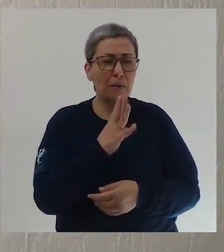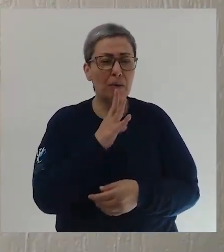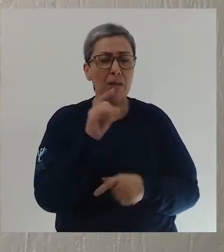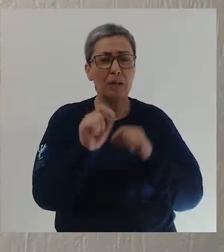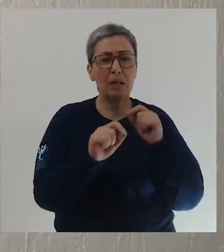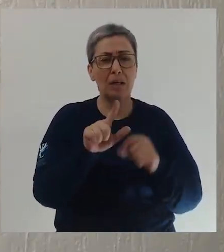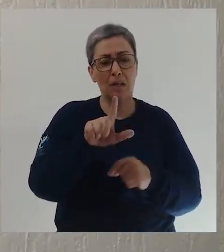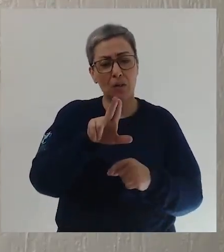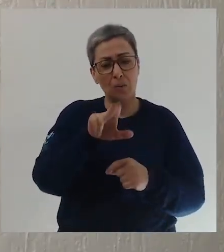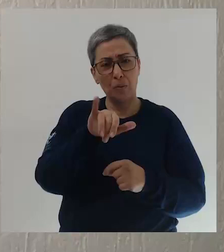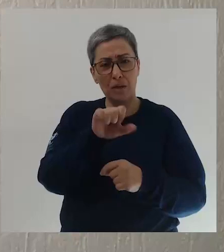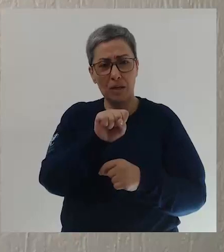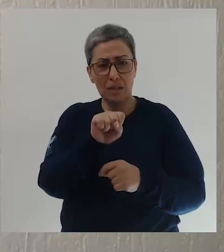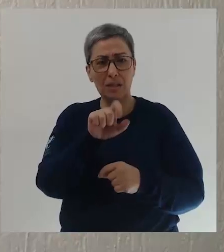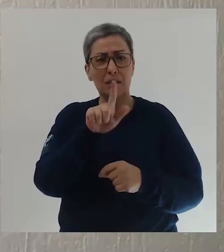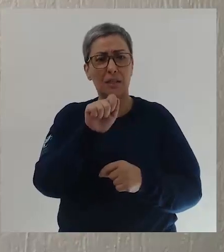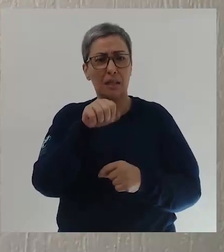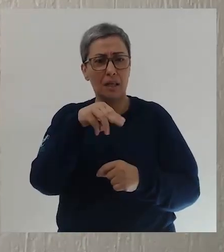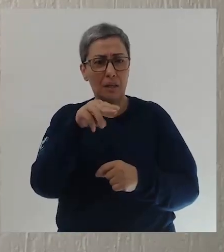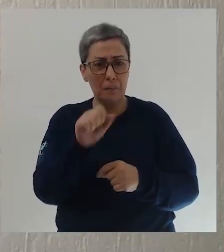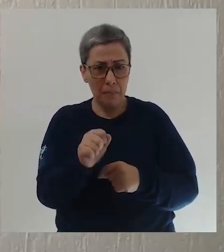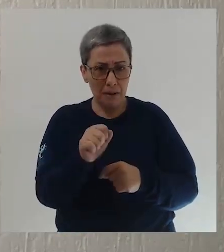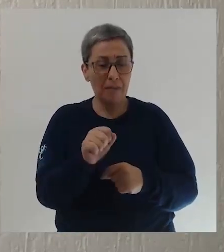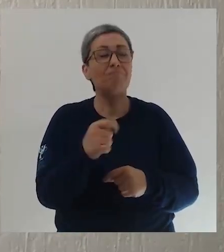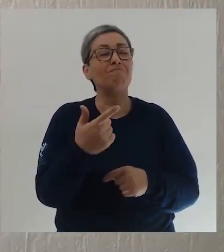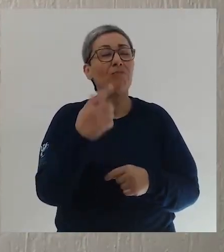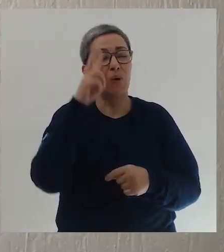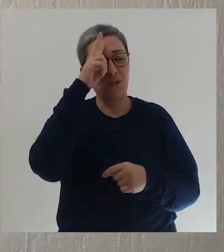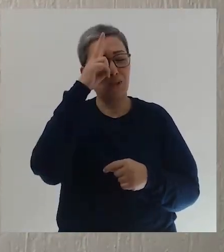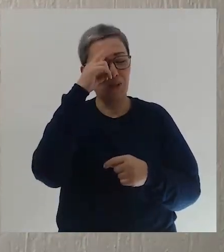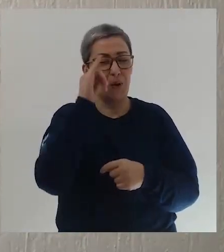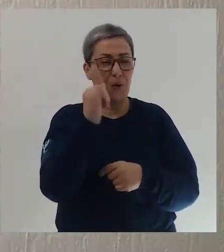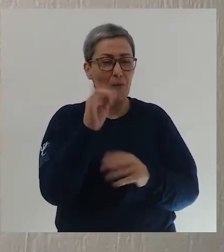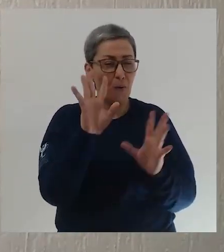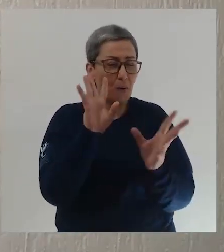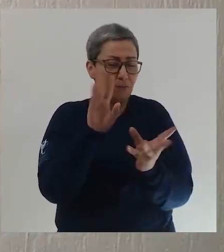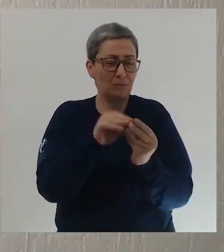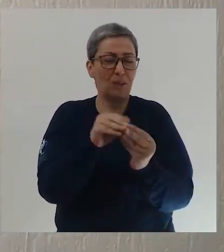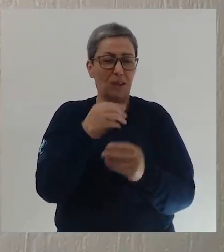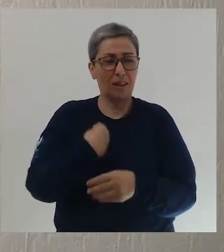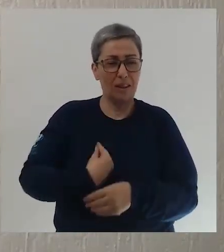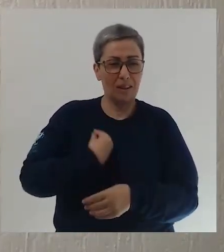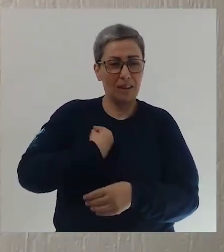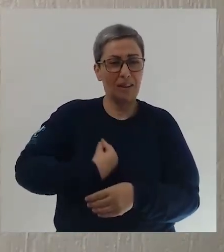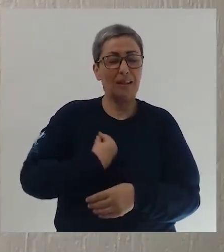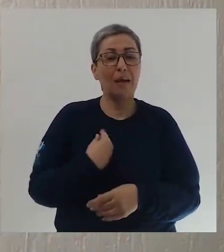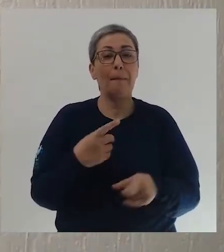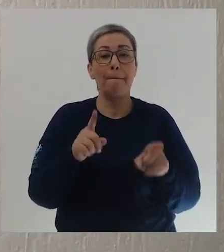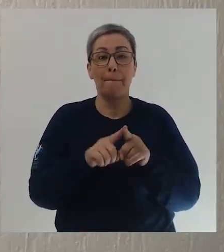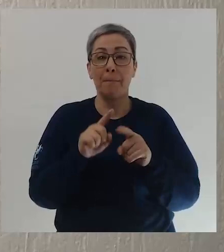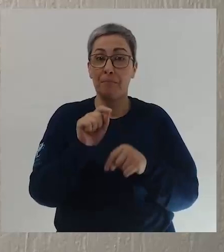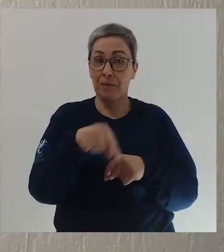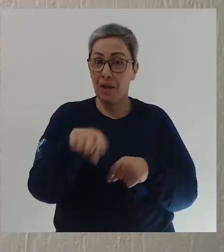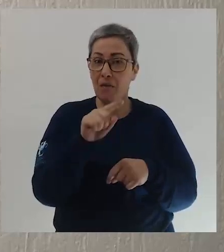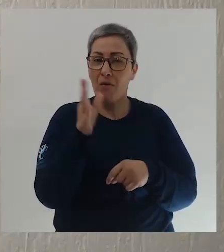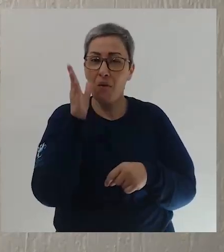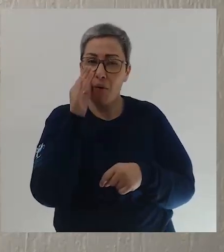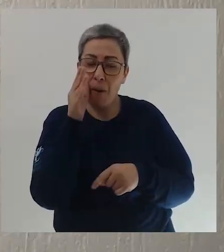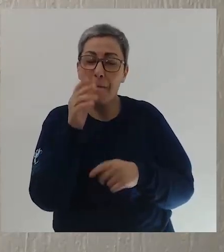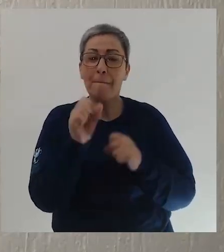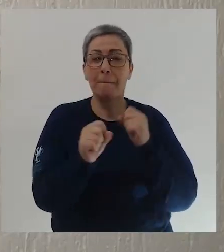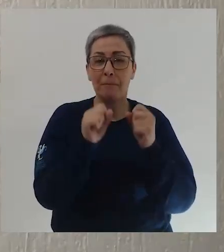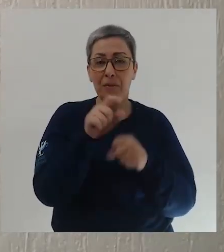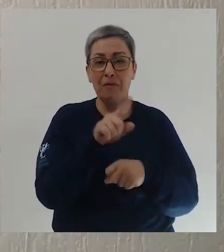já ouviram falar em Luiz Gama? Vou contar um pouquinho da história para vocês, né? Vou resumir bem aí a vida dele. E quem